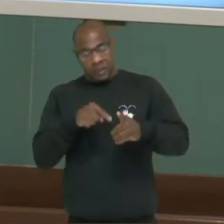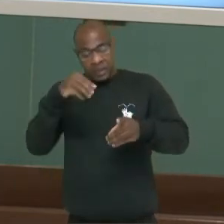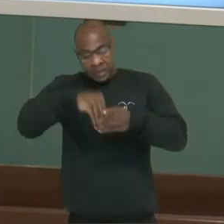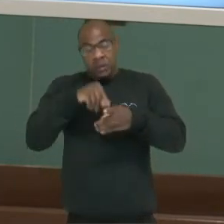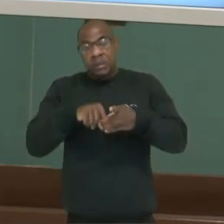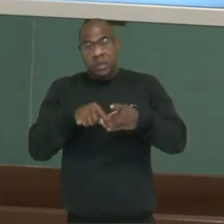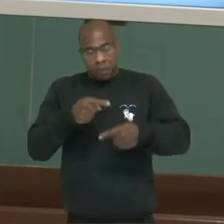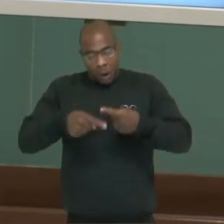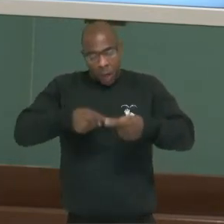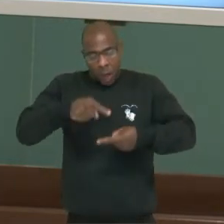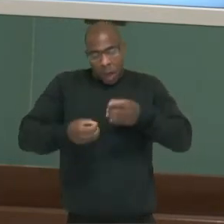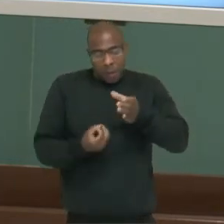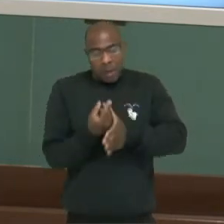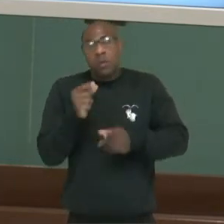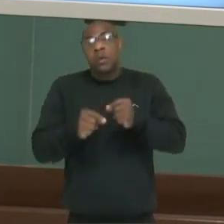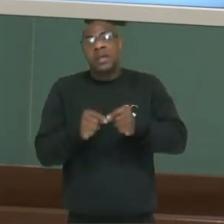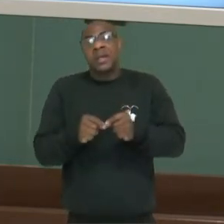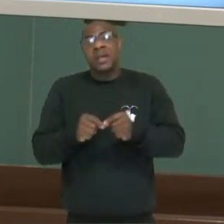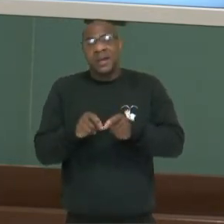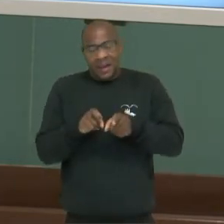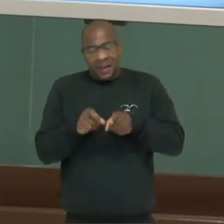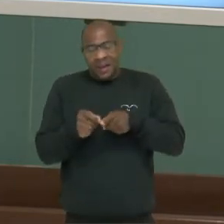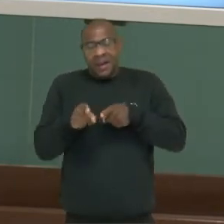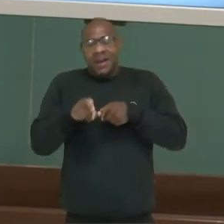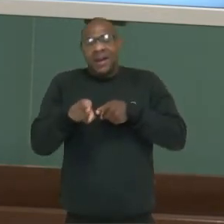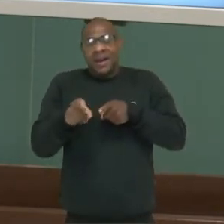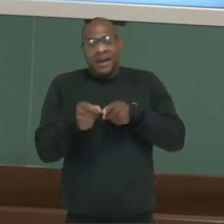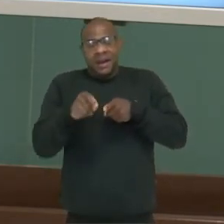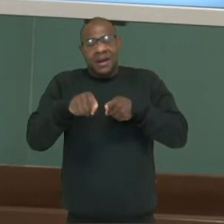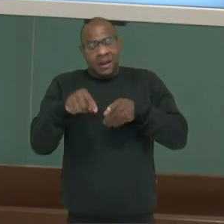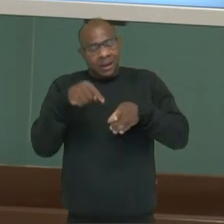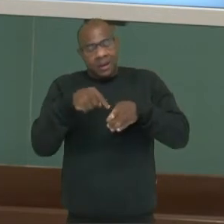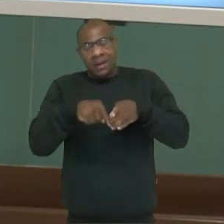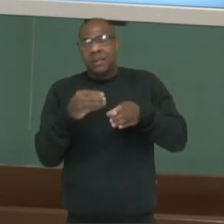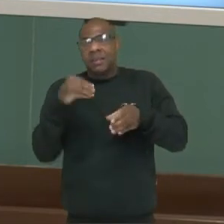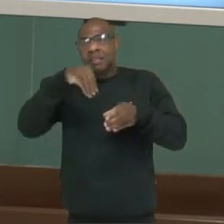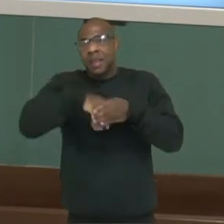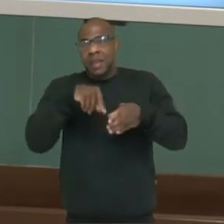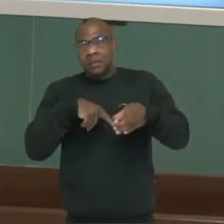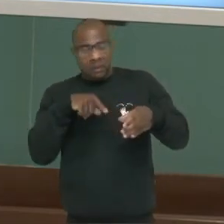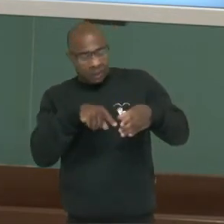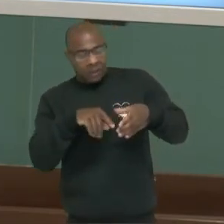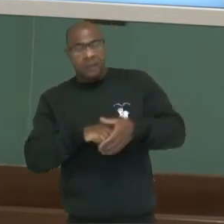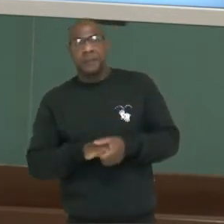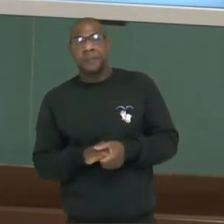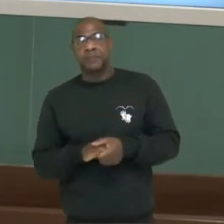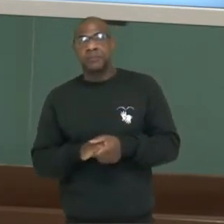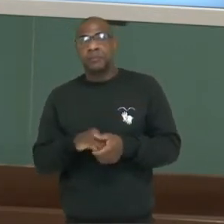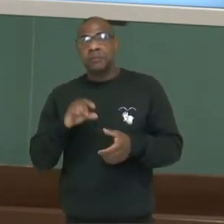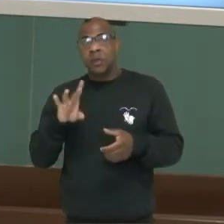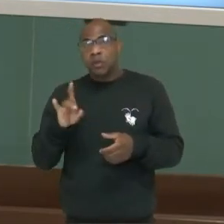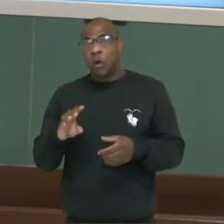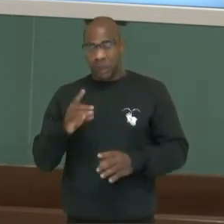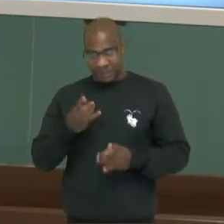espermatozoides. Só tem um detalhe aqui bem importante. Só a testosterona